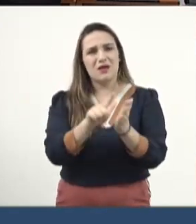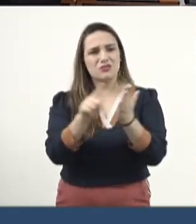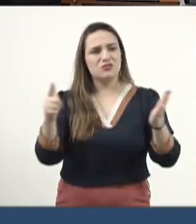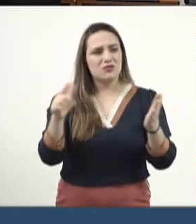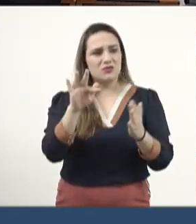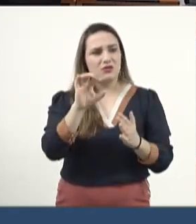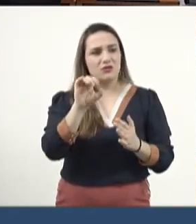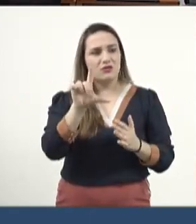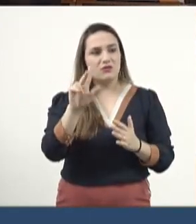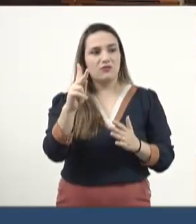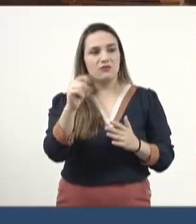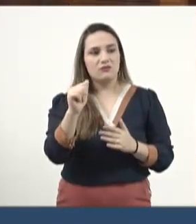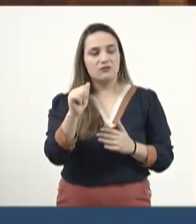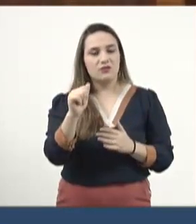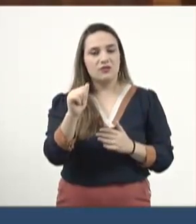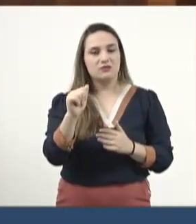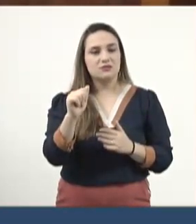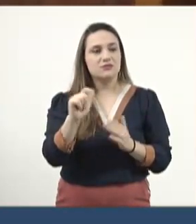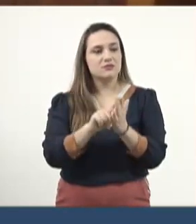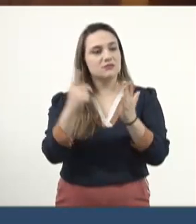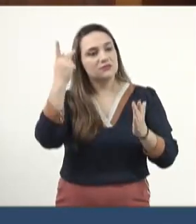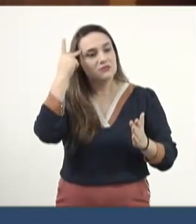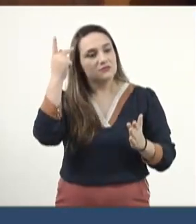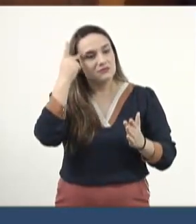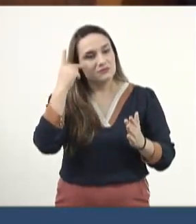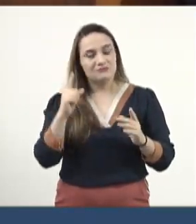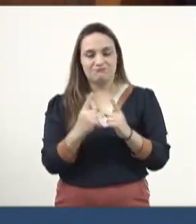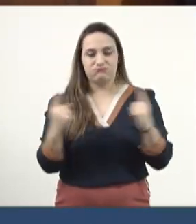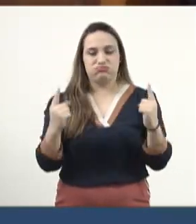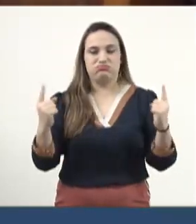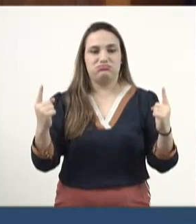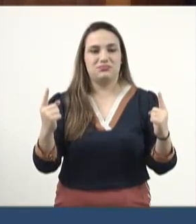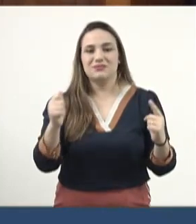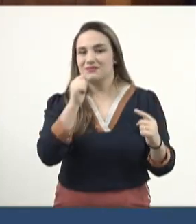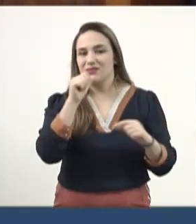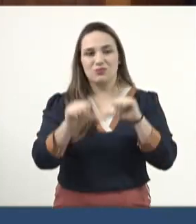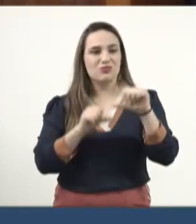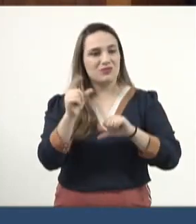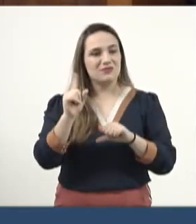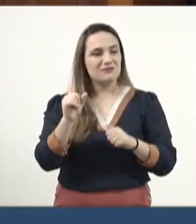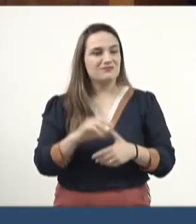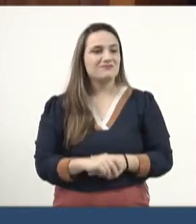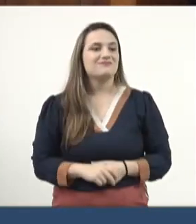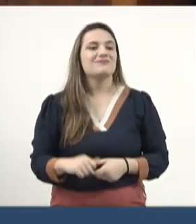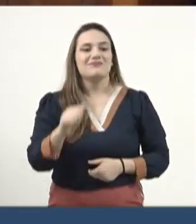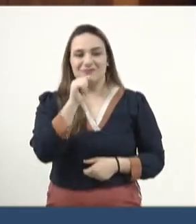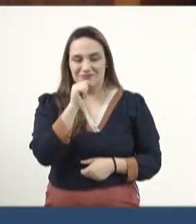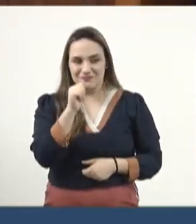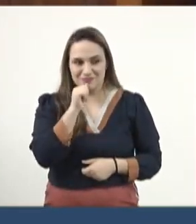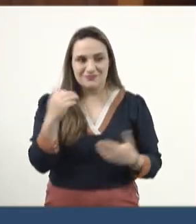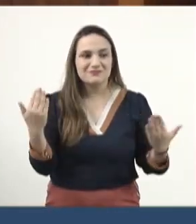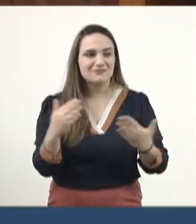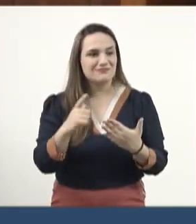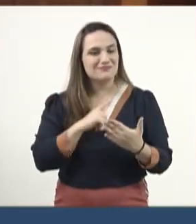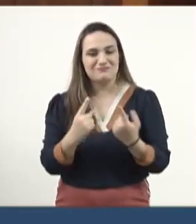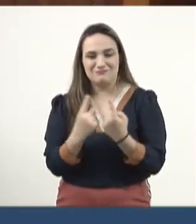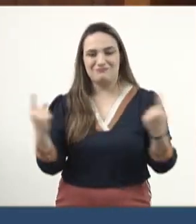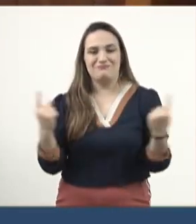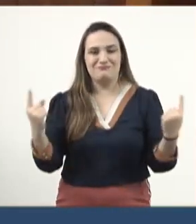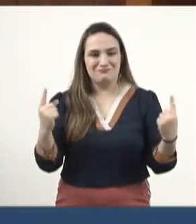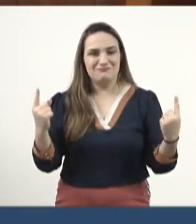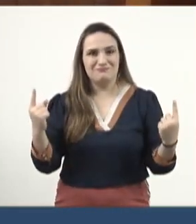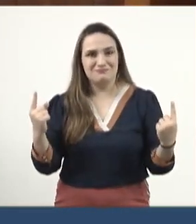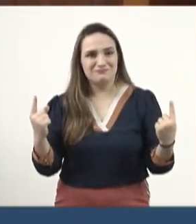da polarização no Brasil. Essa polarização não mudou, deputado Pedrociano. Desde o começo do ano até agora, praticamente está a mesma